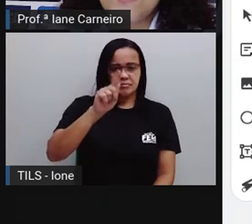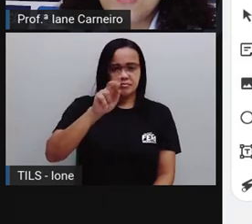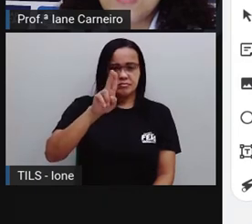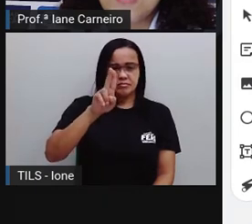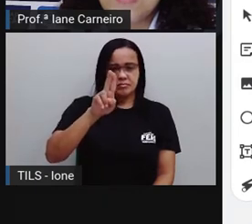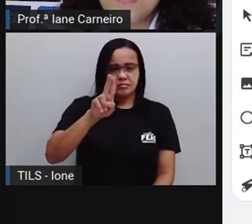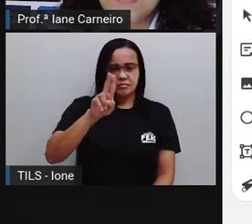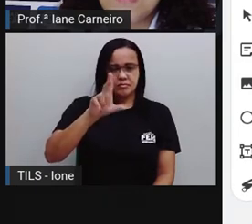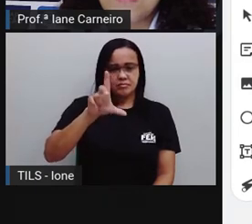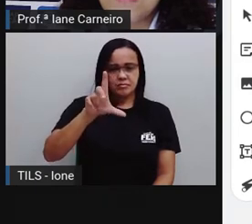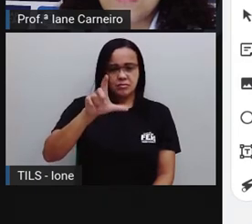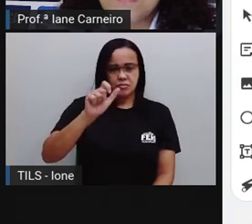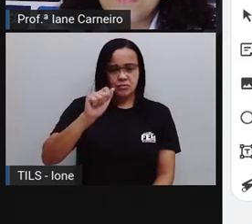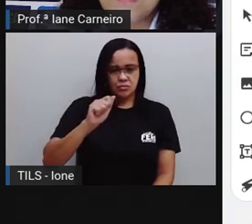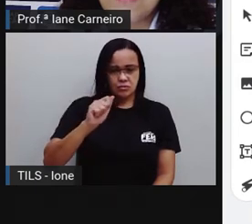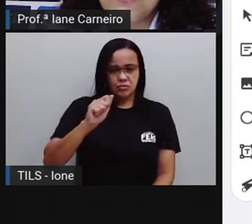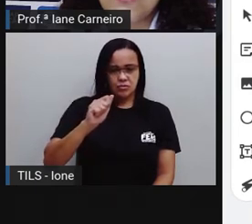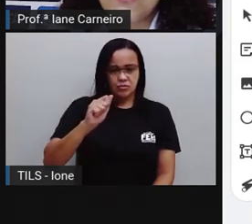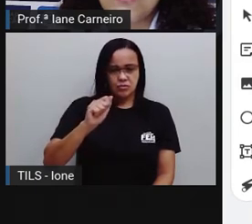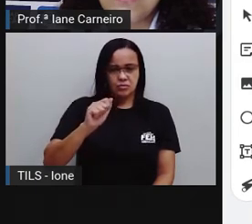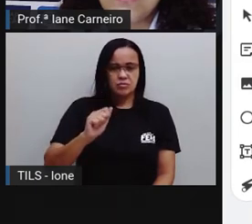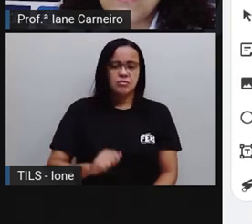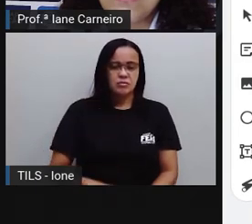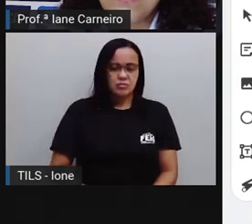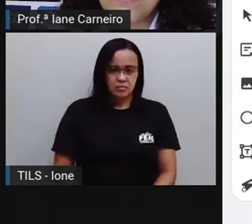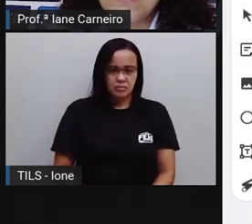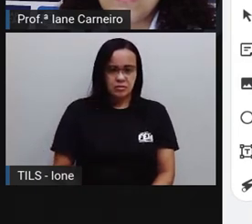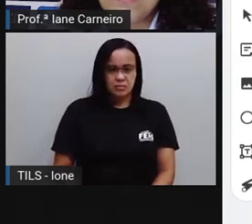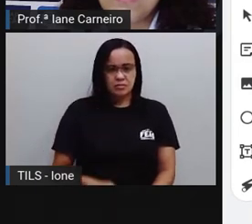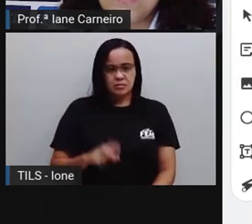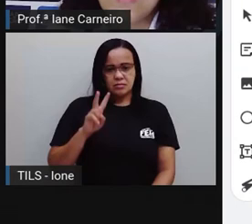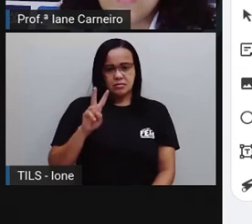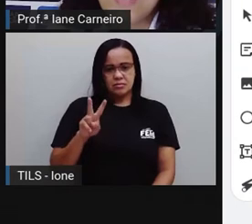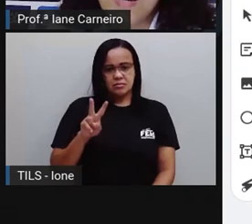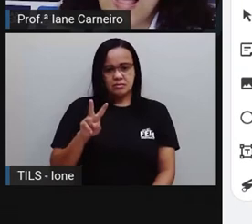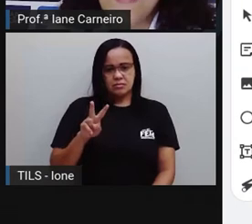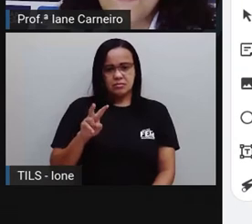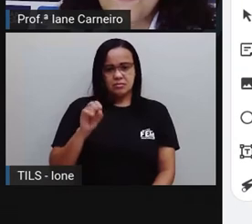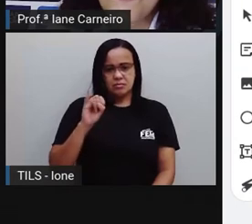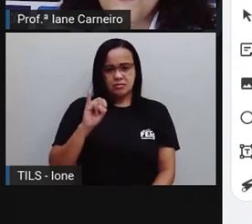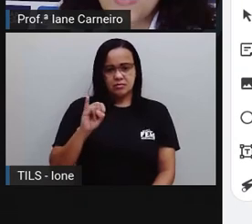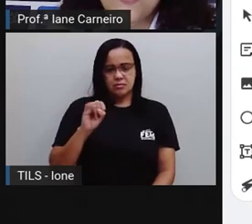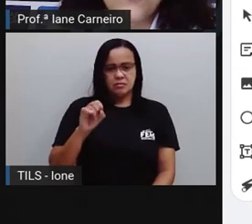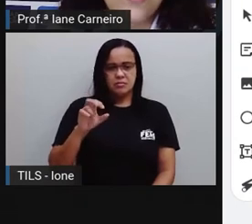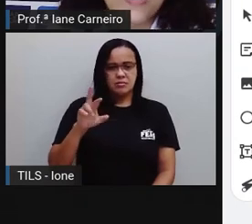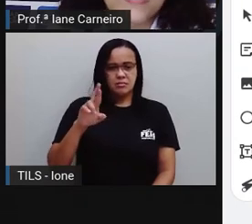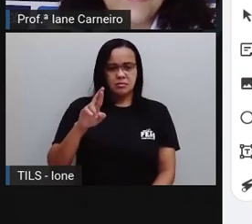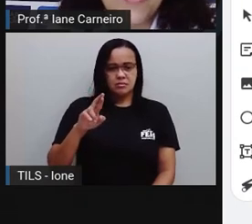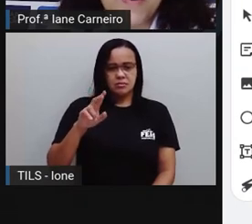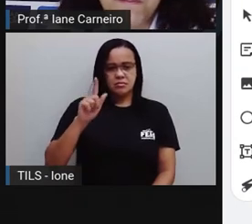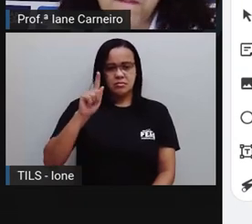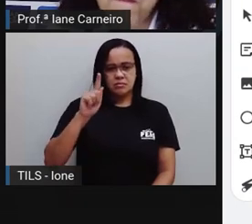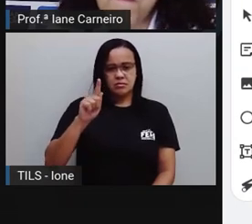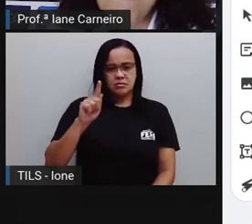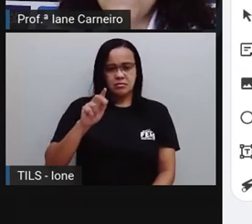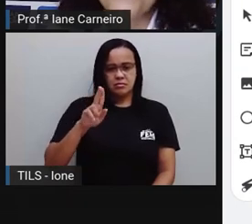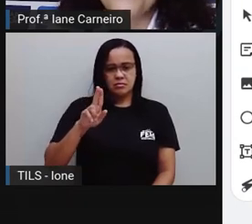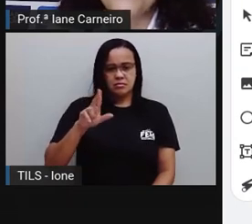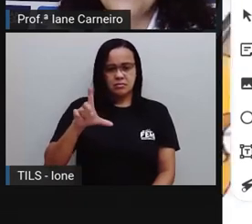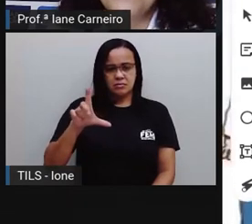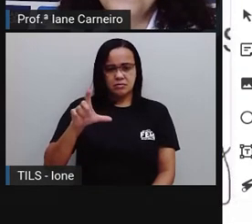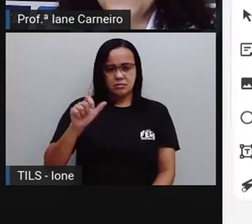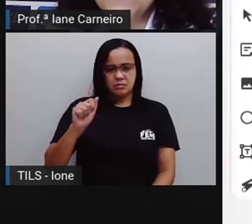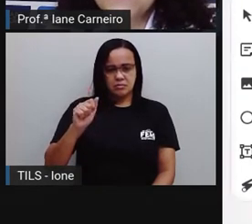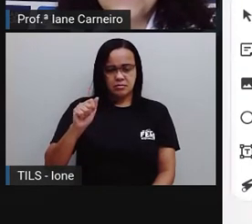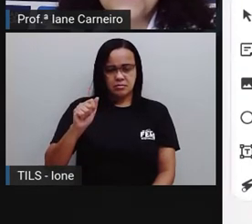a ver Oi Gu e lá, tá bom